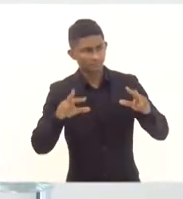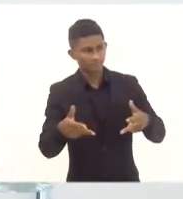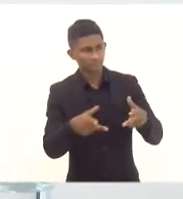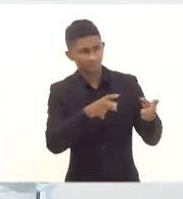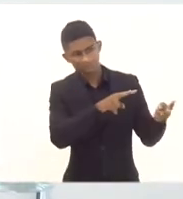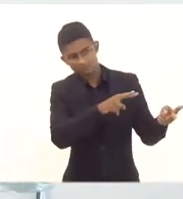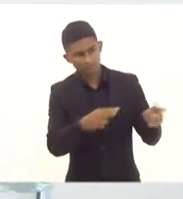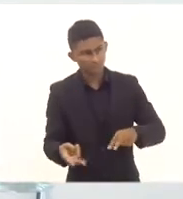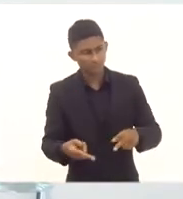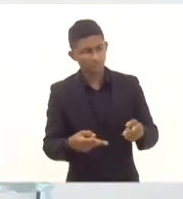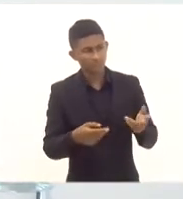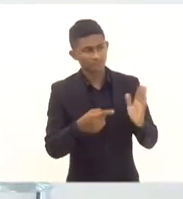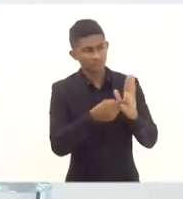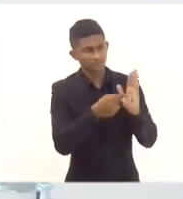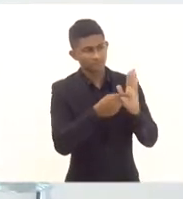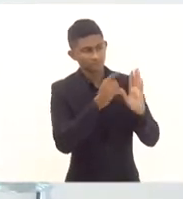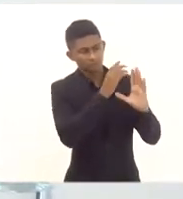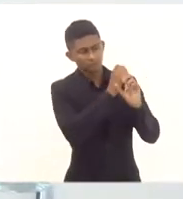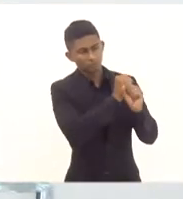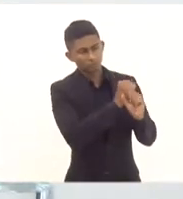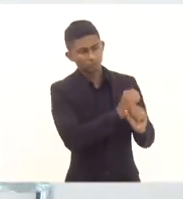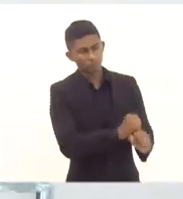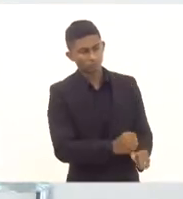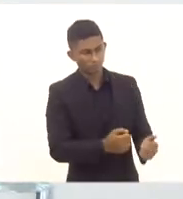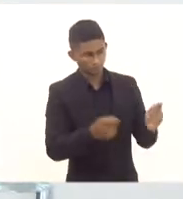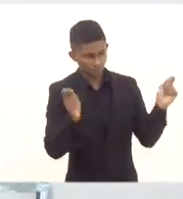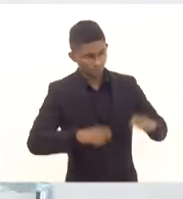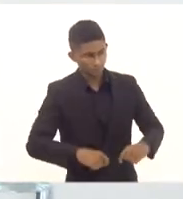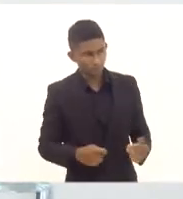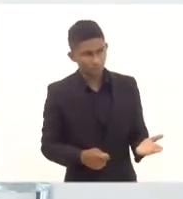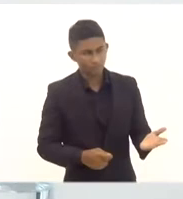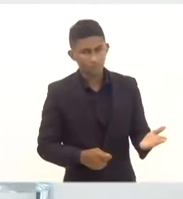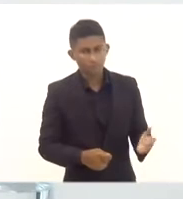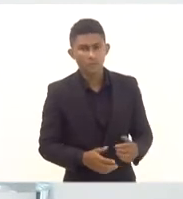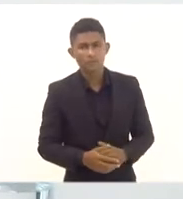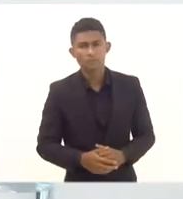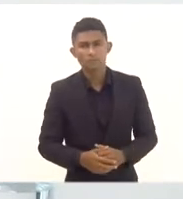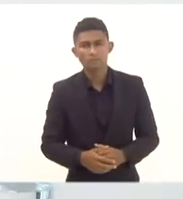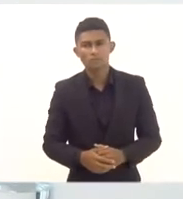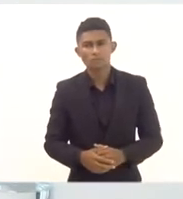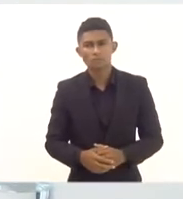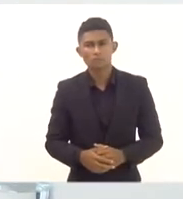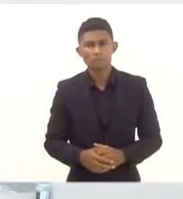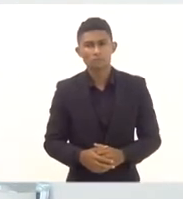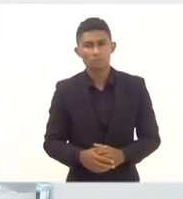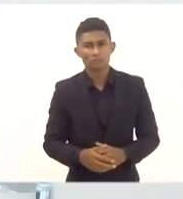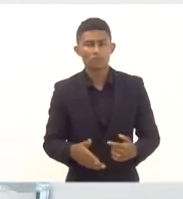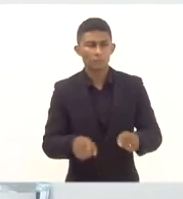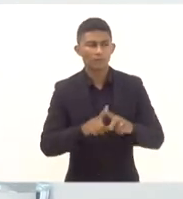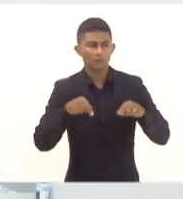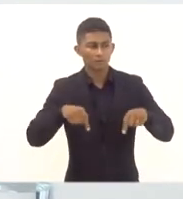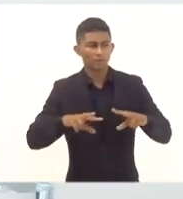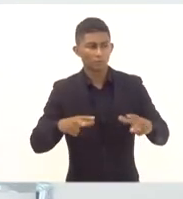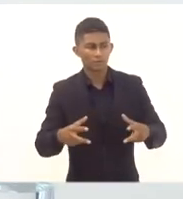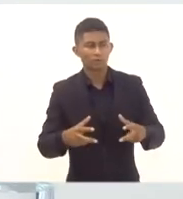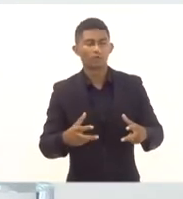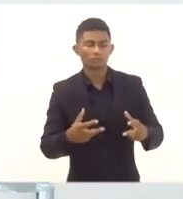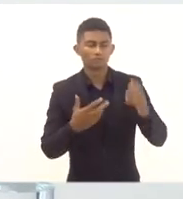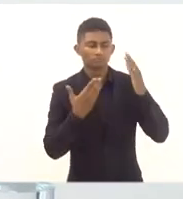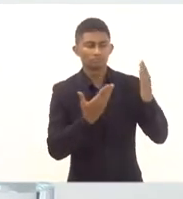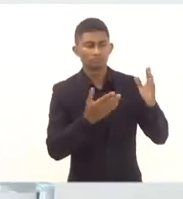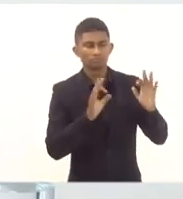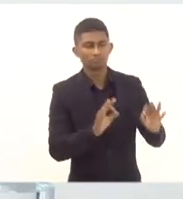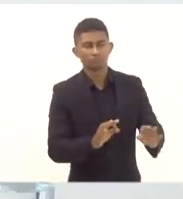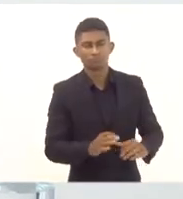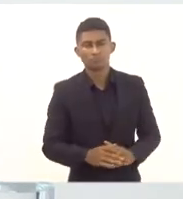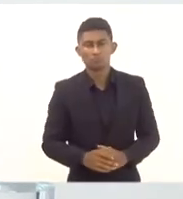dessa desse orçamento para esse microcrédito ligado à cidade integrada essa comissão também agradece a